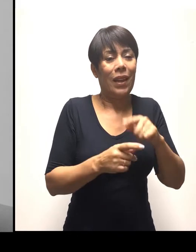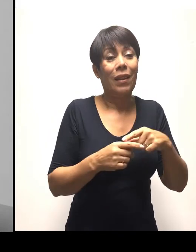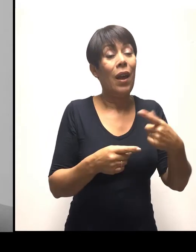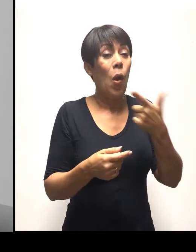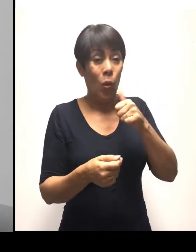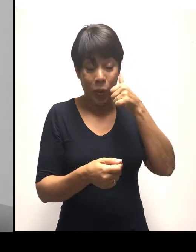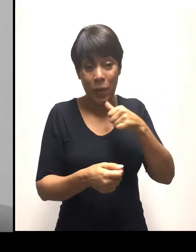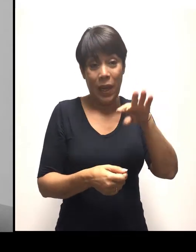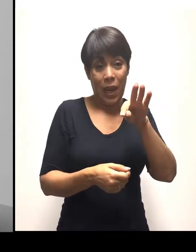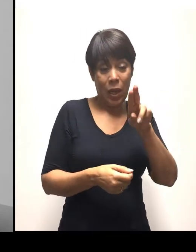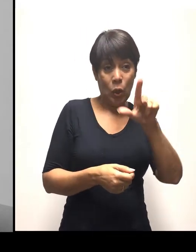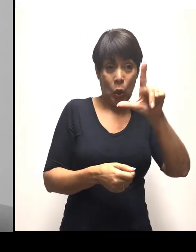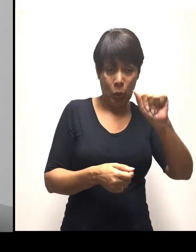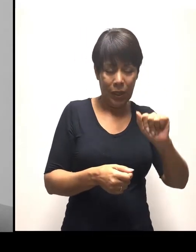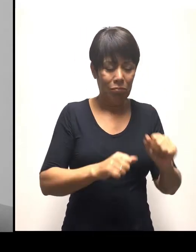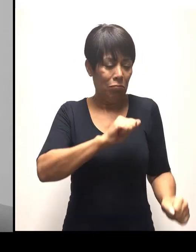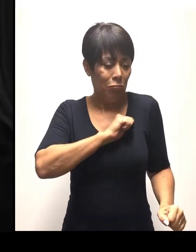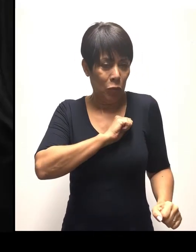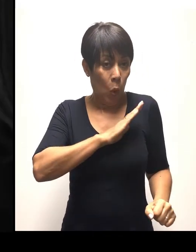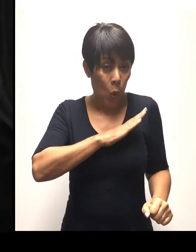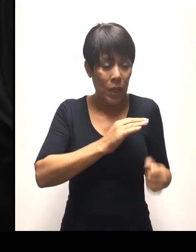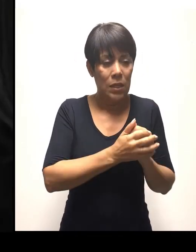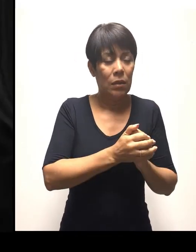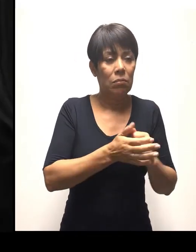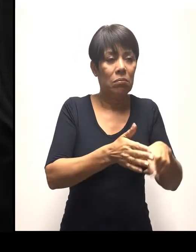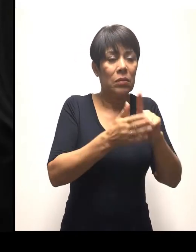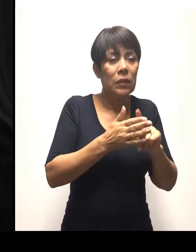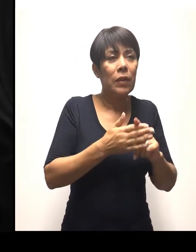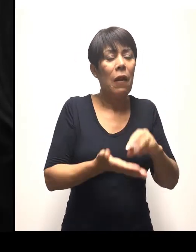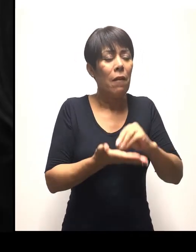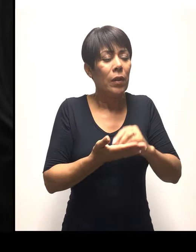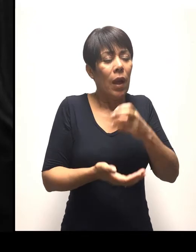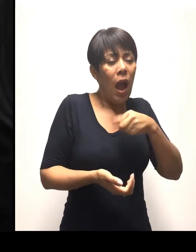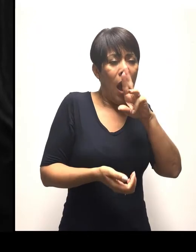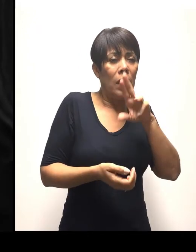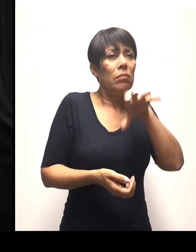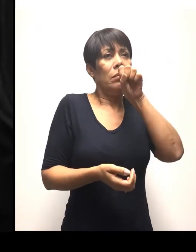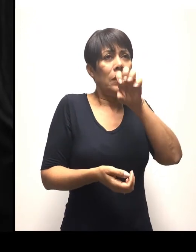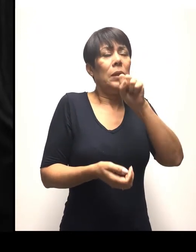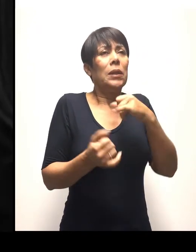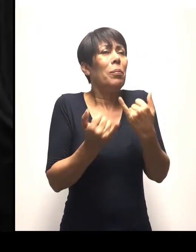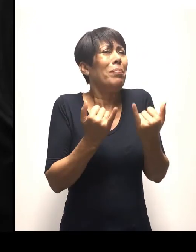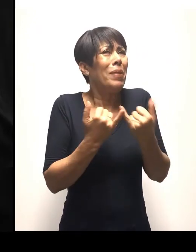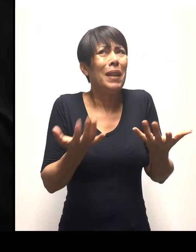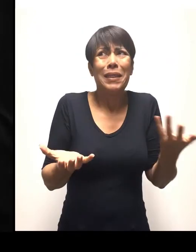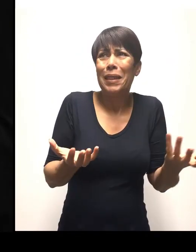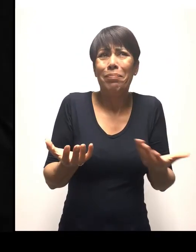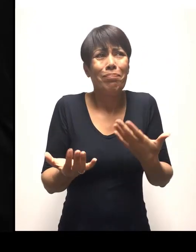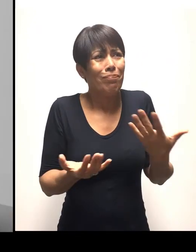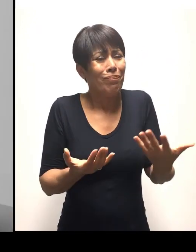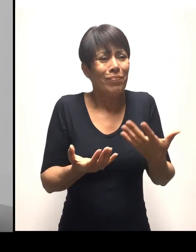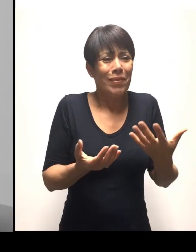A Tula parece que foi um infarto, ela passa mal antes, ela tem problema de falta de ar. Então, para mim, é como